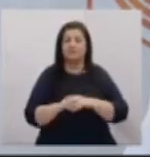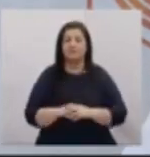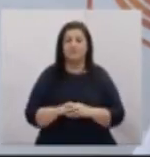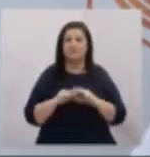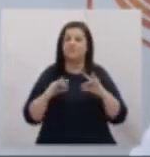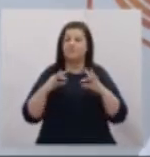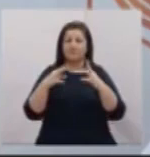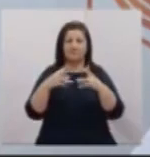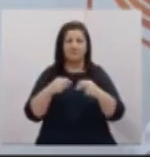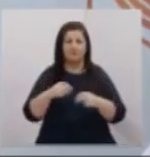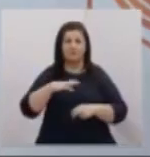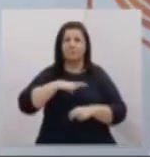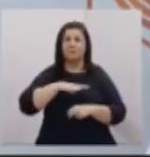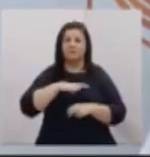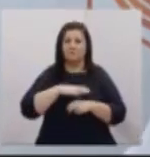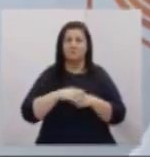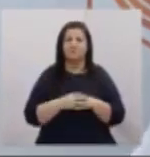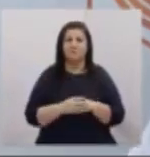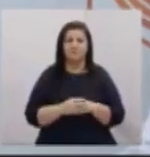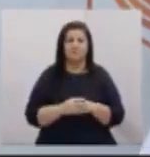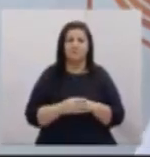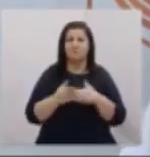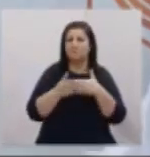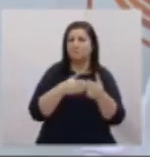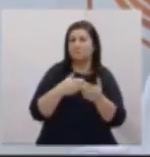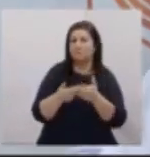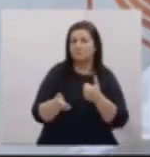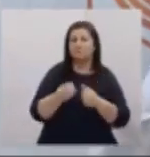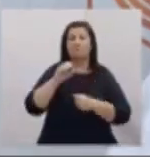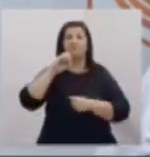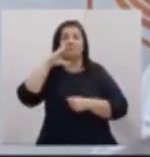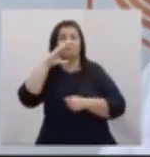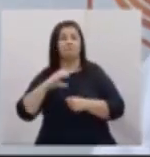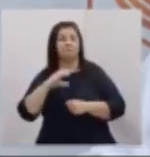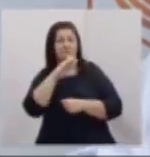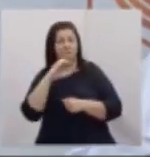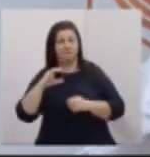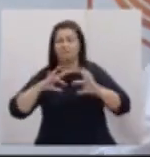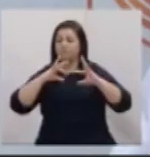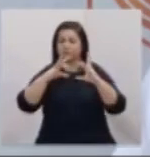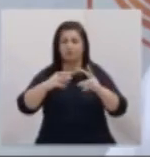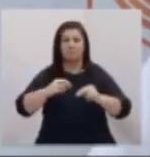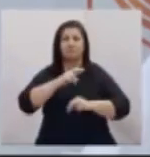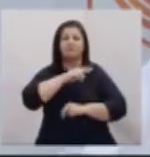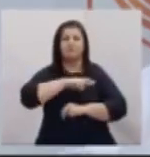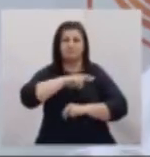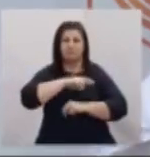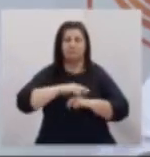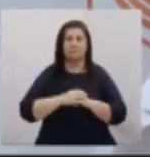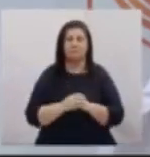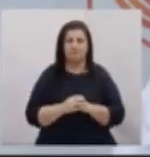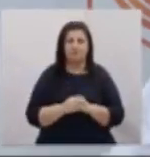nossa cidade de Jacareí, as religiões. Tanto faz católico, todas as religiões da Igreja Cantregular